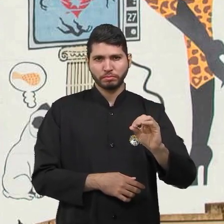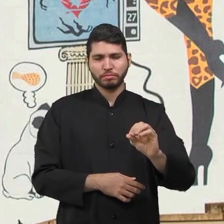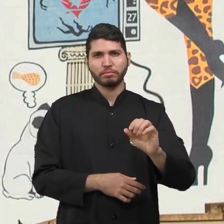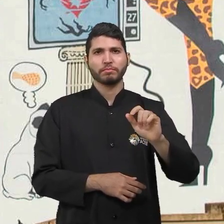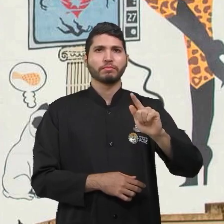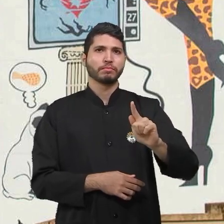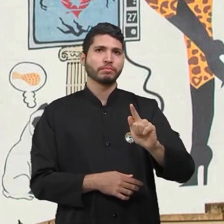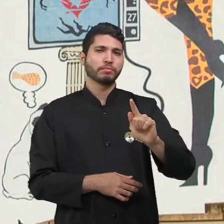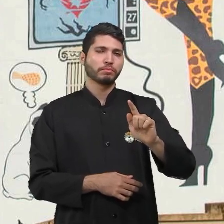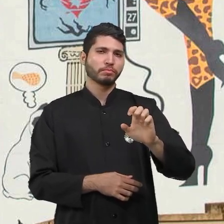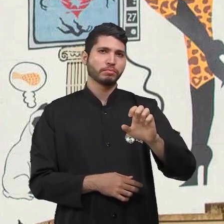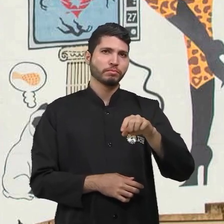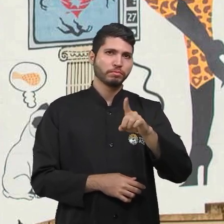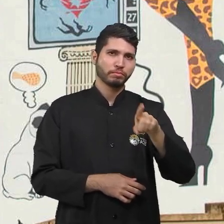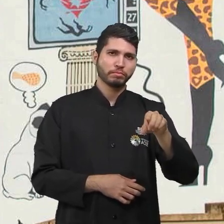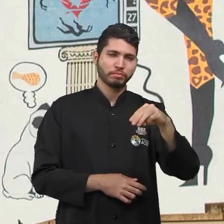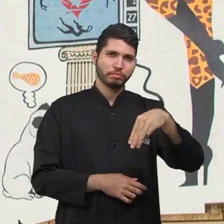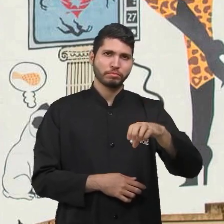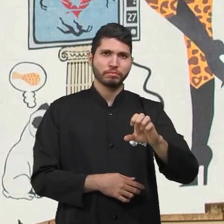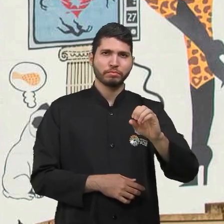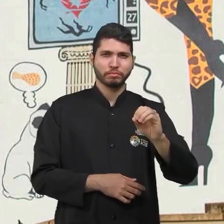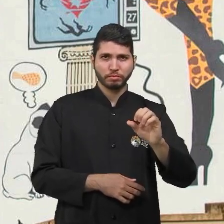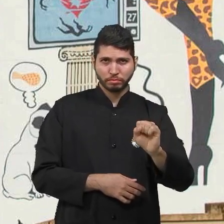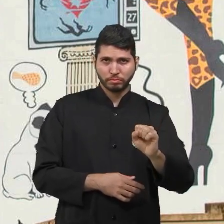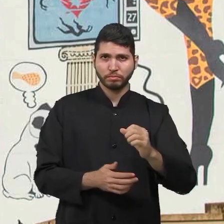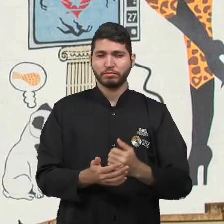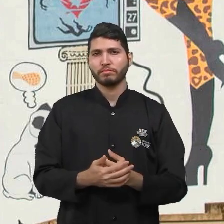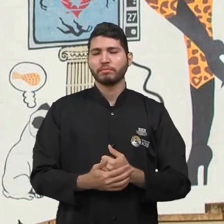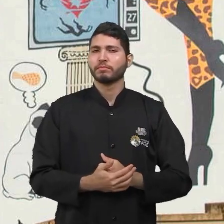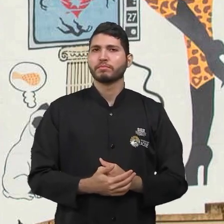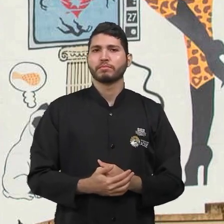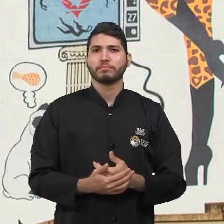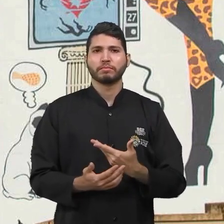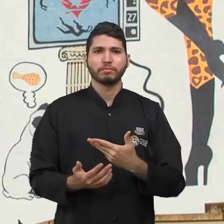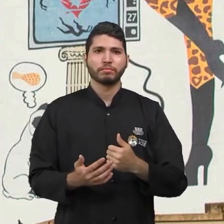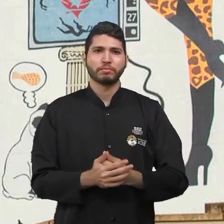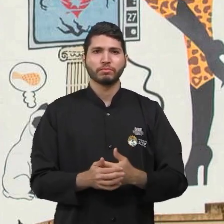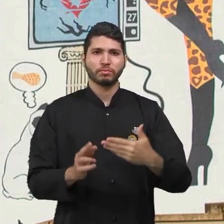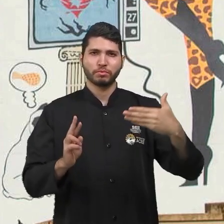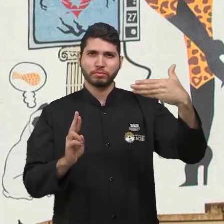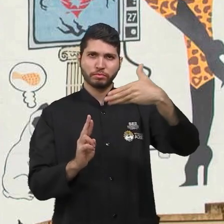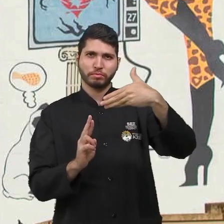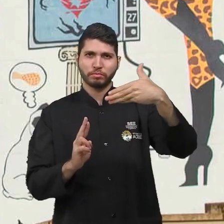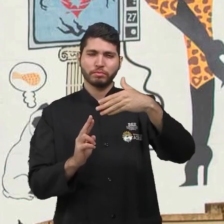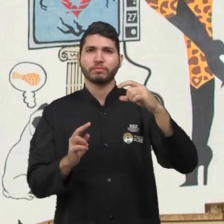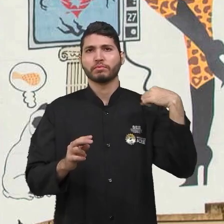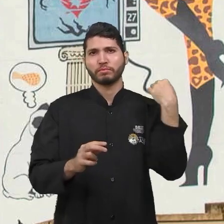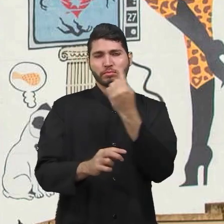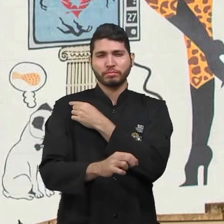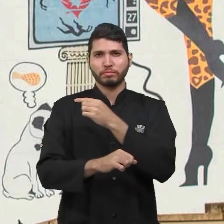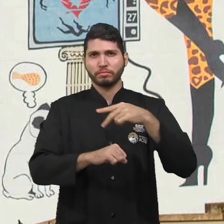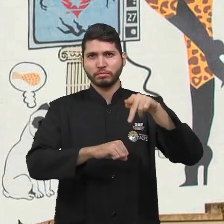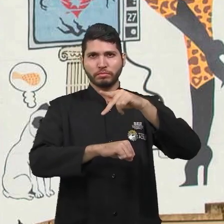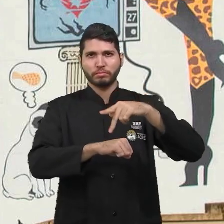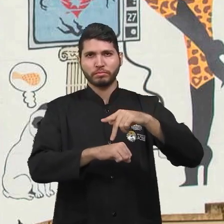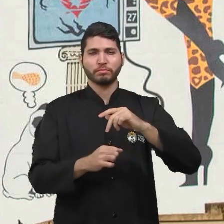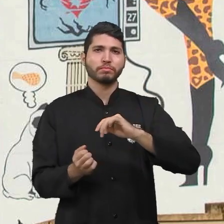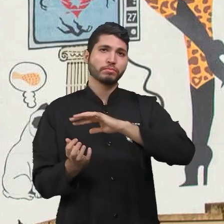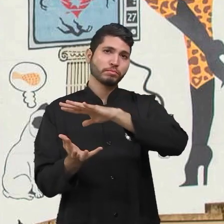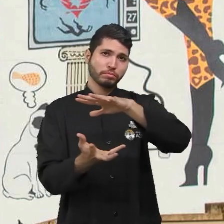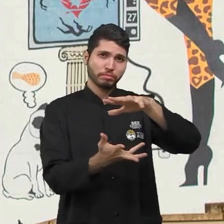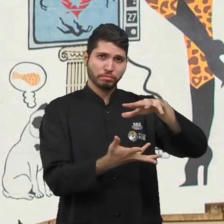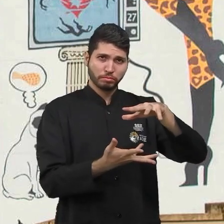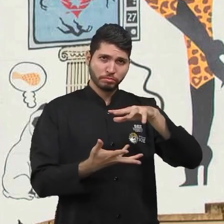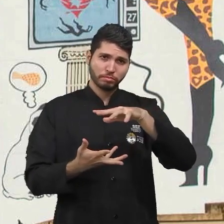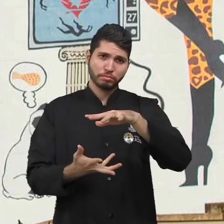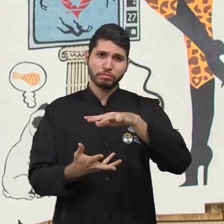a respeito dos gêmeos, que são grafiteiros referência no nosso país e até internacionalmente. E